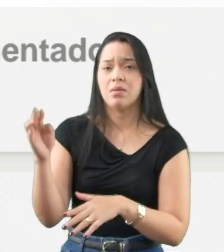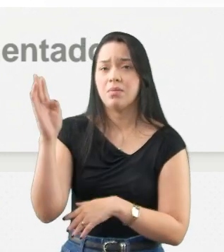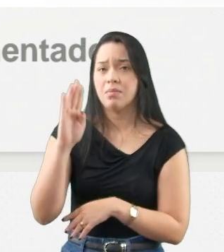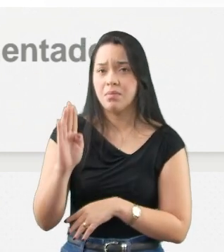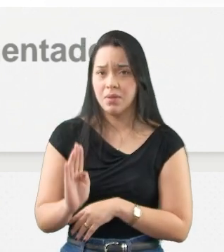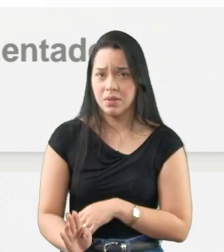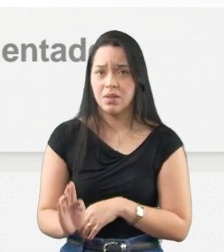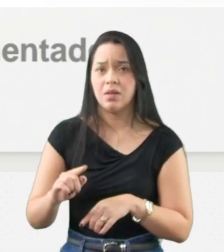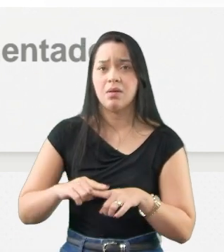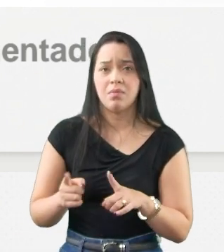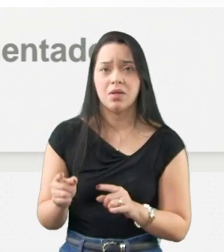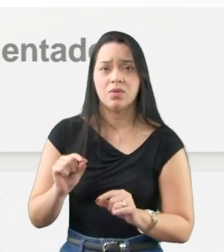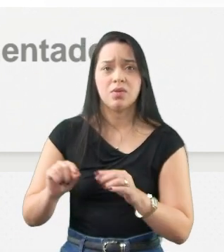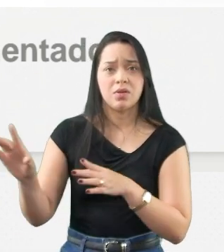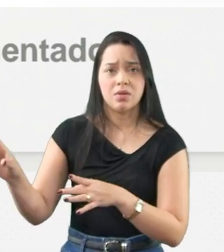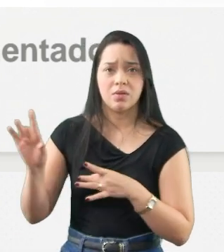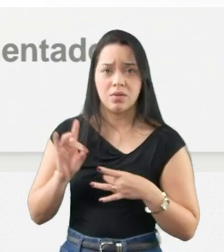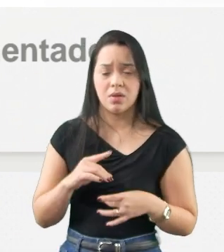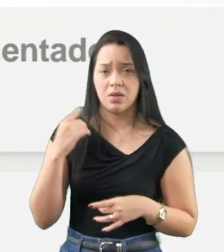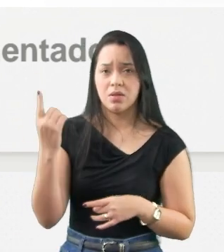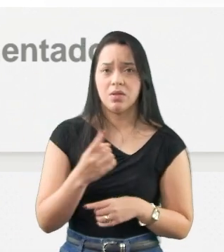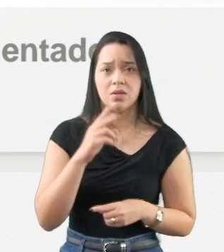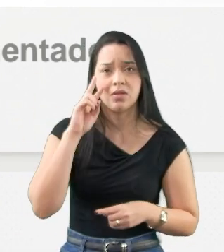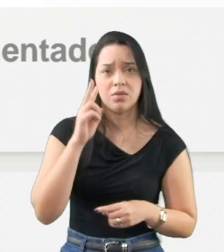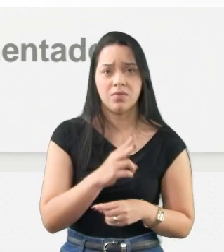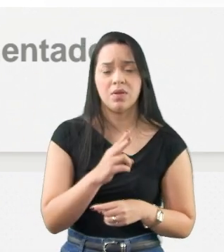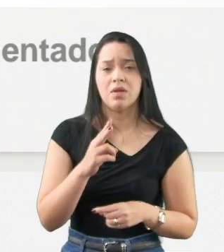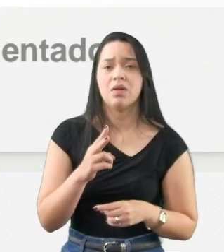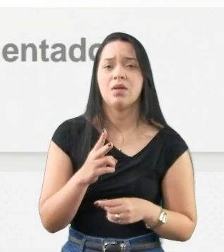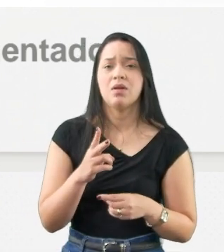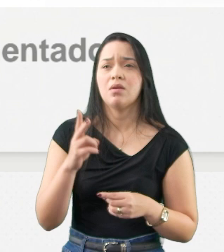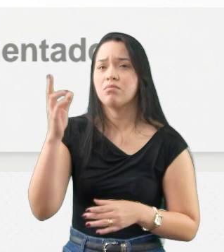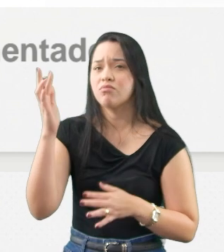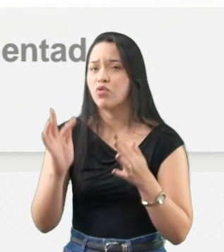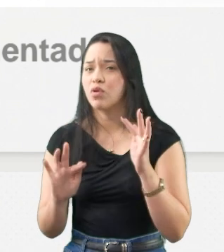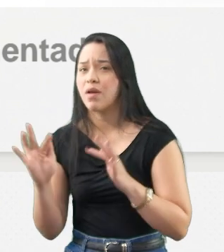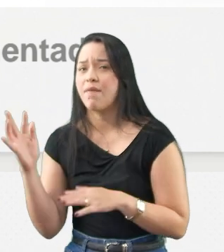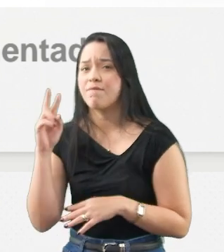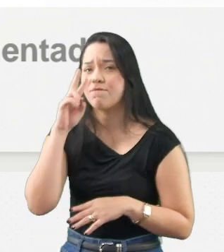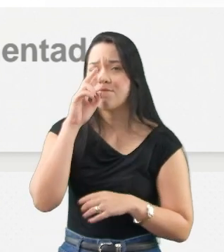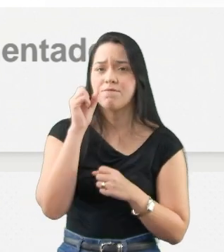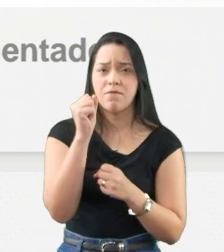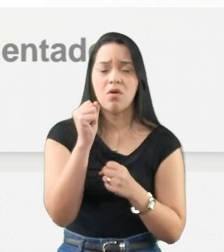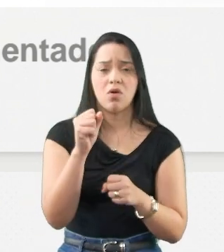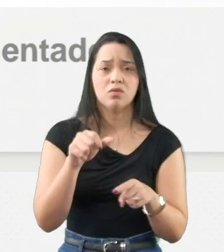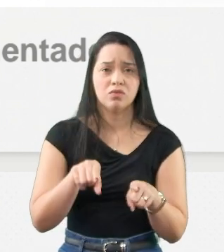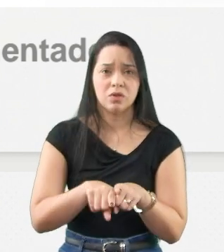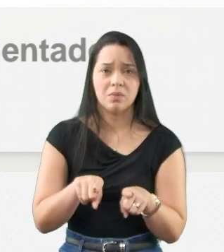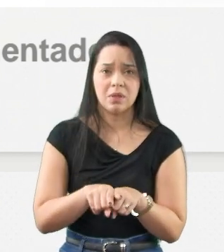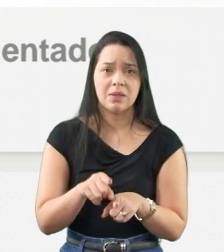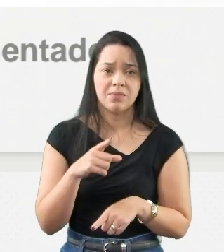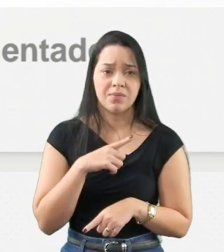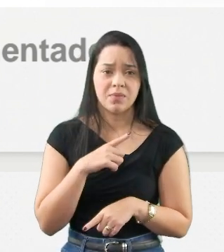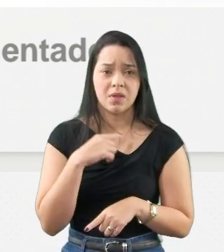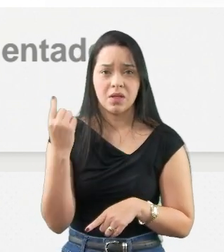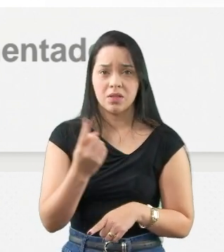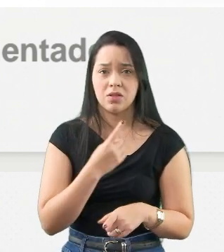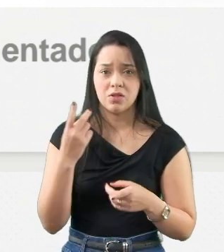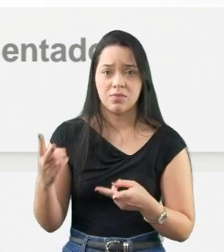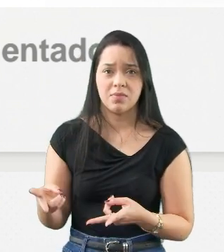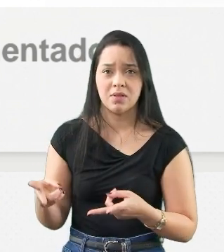brasileira, incorporando elementos, a gente vai ver o folclore, né, muito forte ali. tem coisas ali que a gente percebe